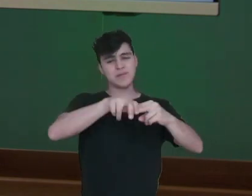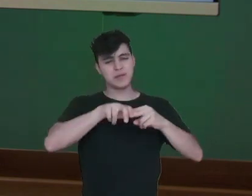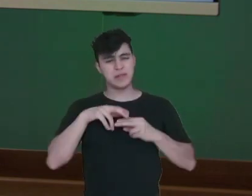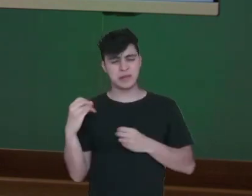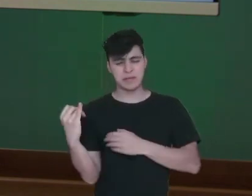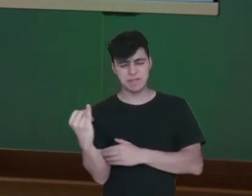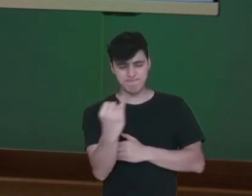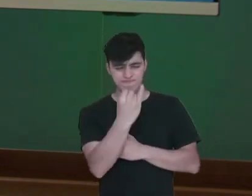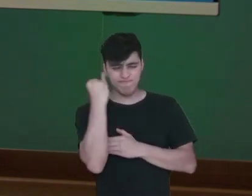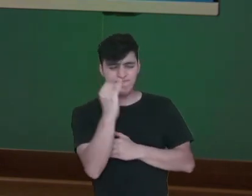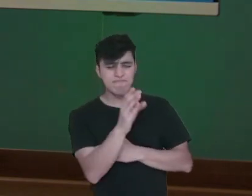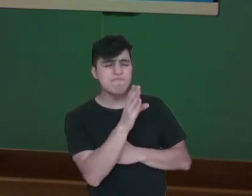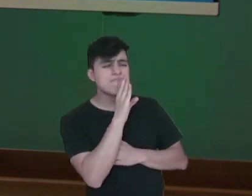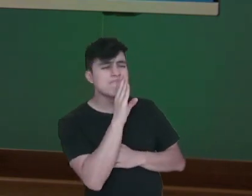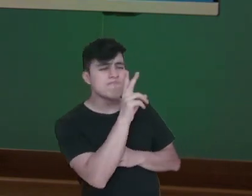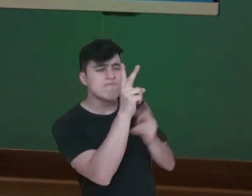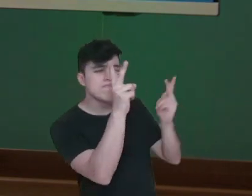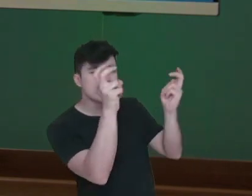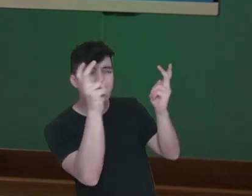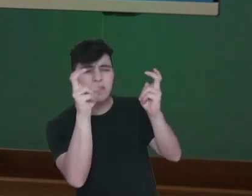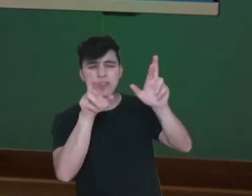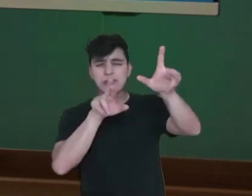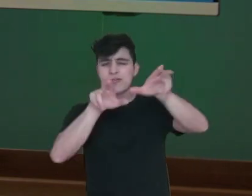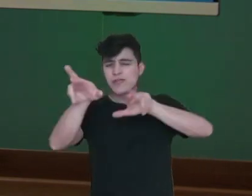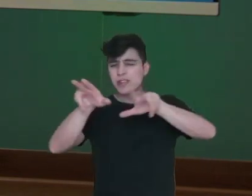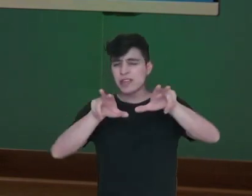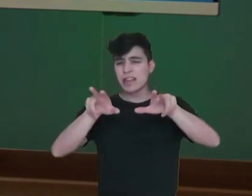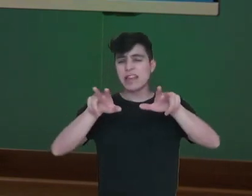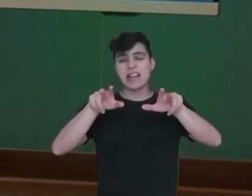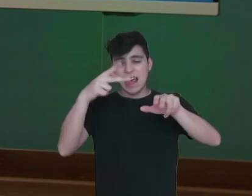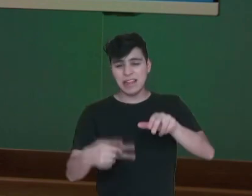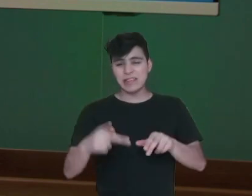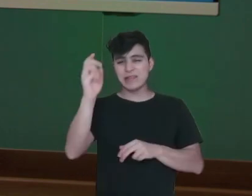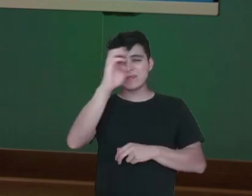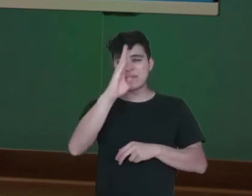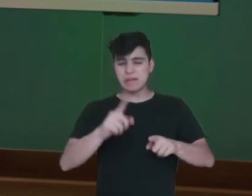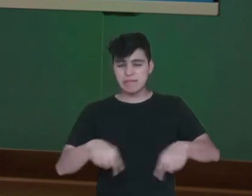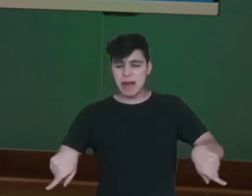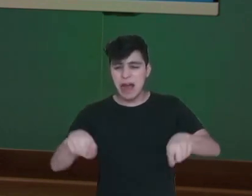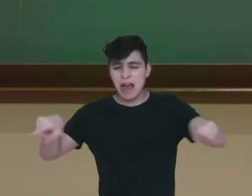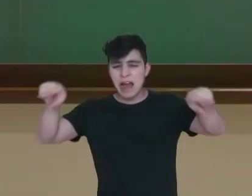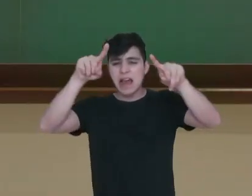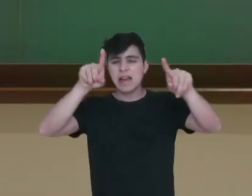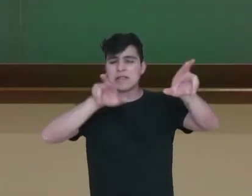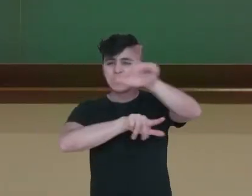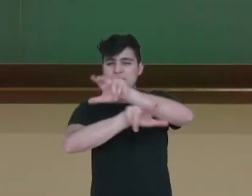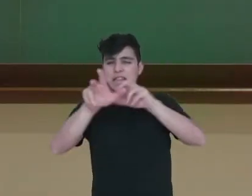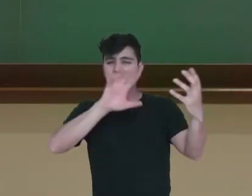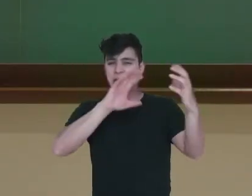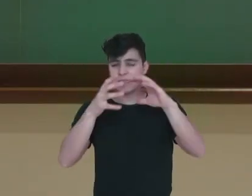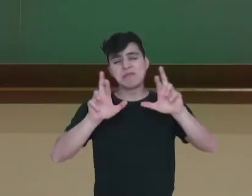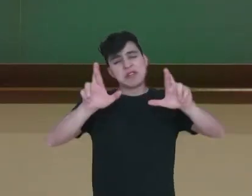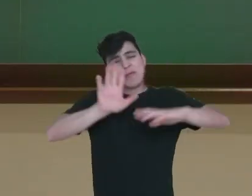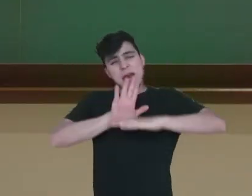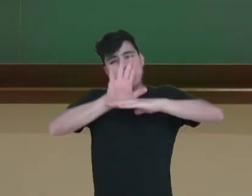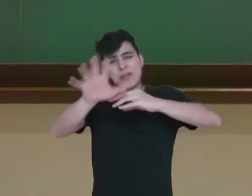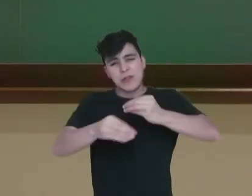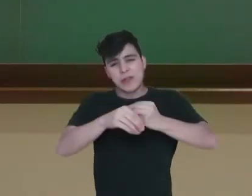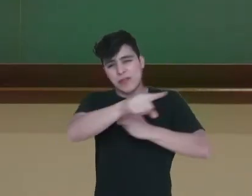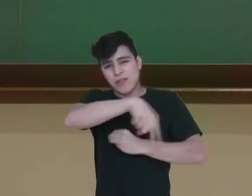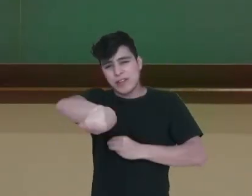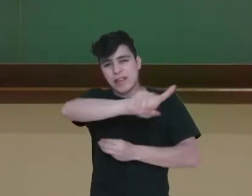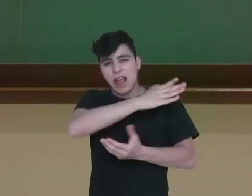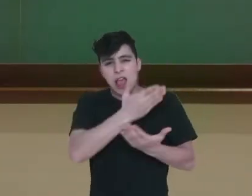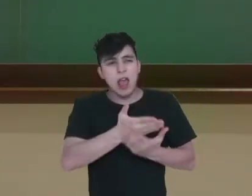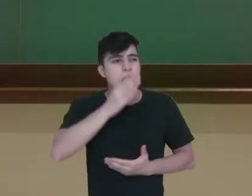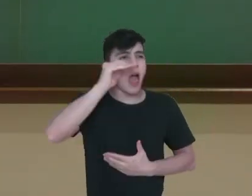conseguir identificar todas essas diferenças climáticas do território brasileiro. Eu espero ter contribuído na aula de hoje com vocês, que vocês